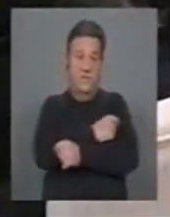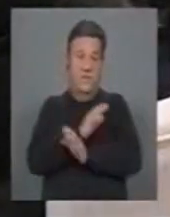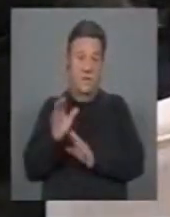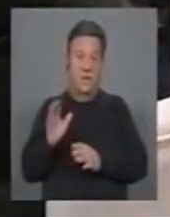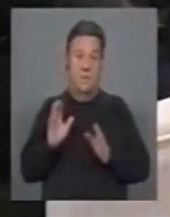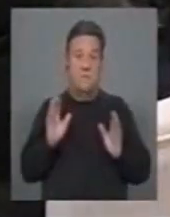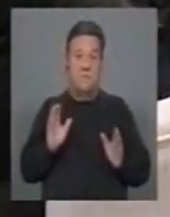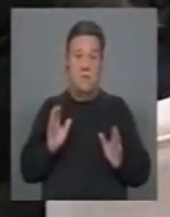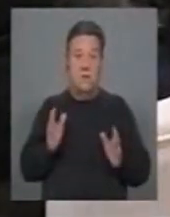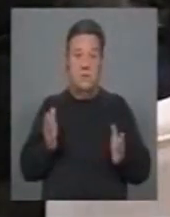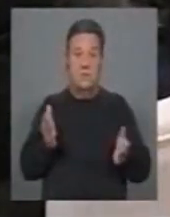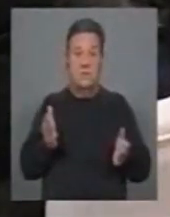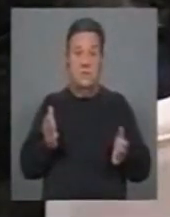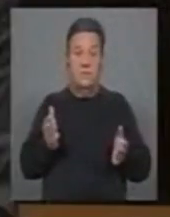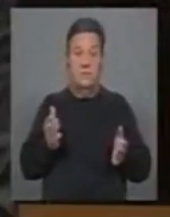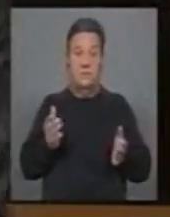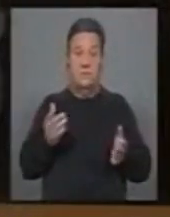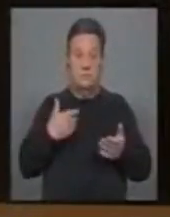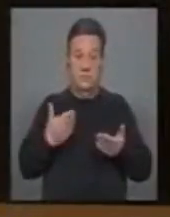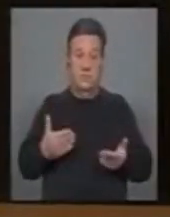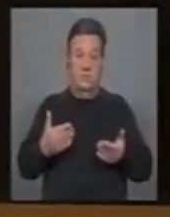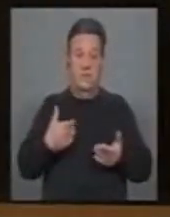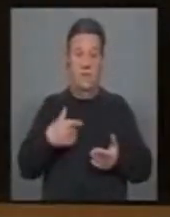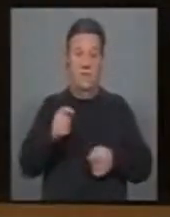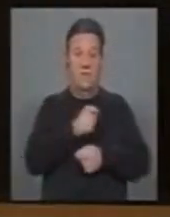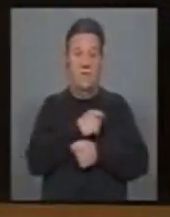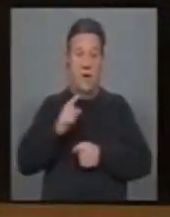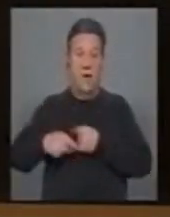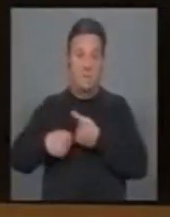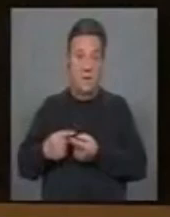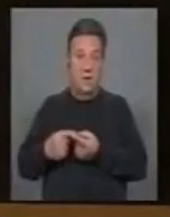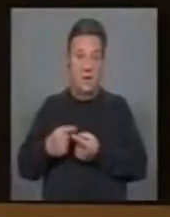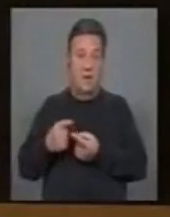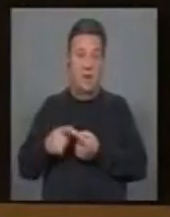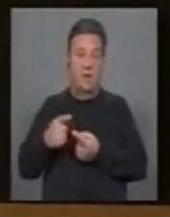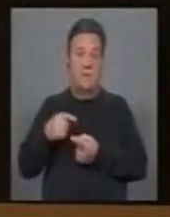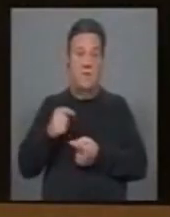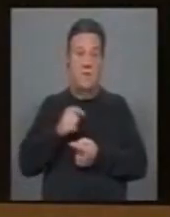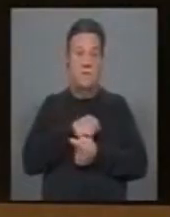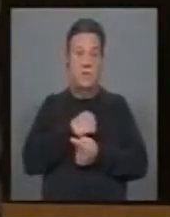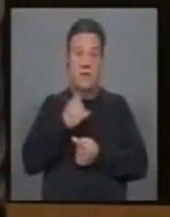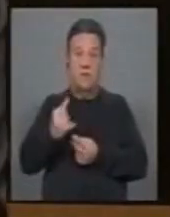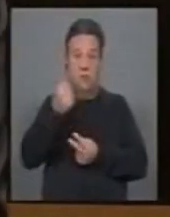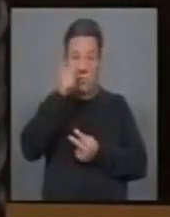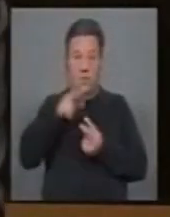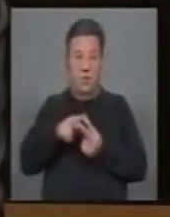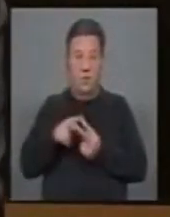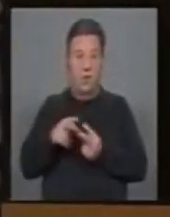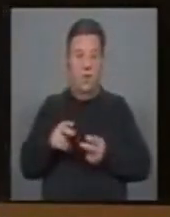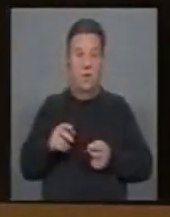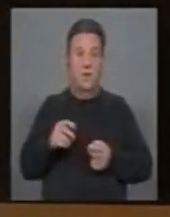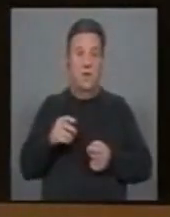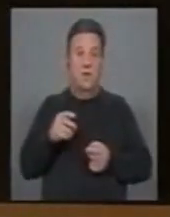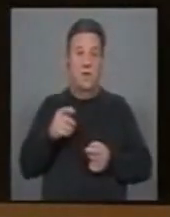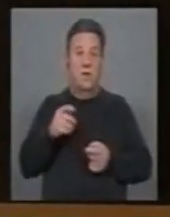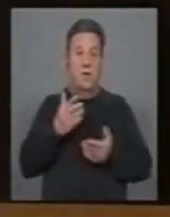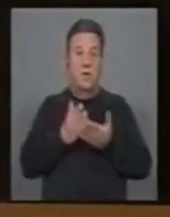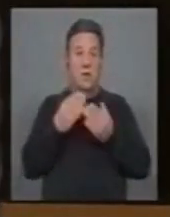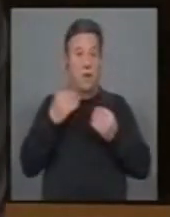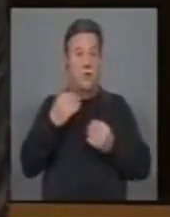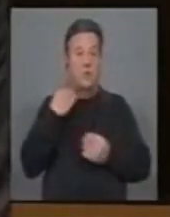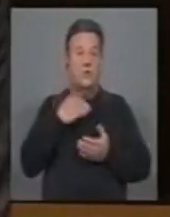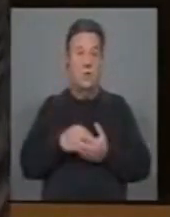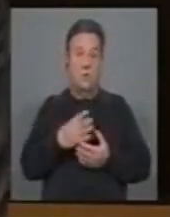mas estamos vão ser vacinados amanhã e vão ser vacinados no domingo e vão dar aulas na